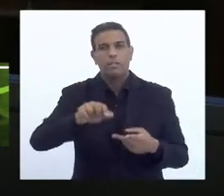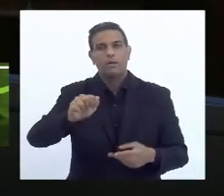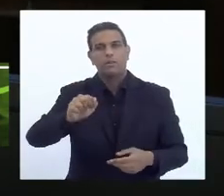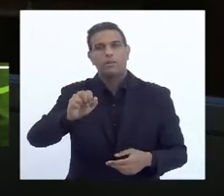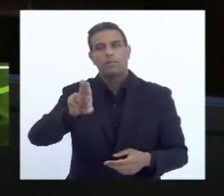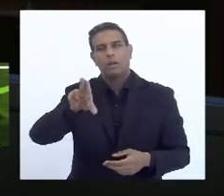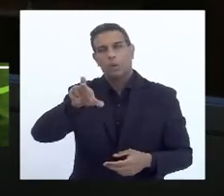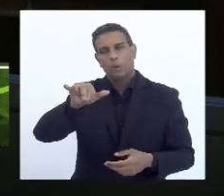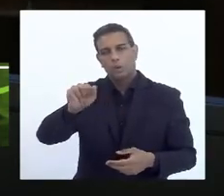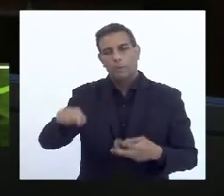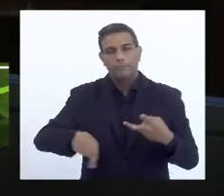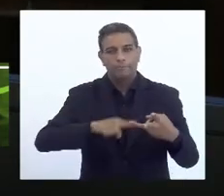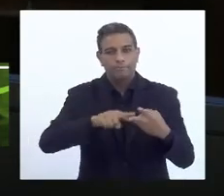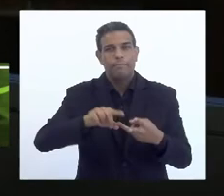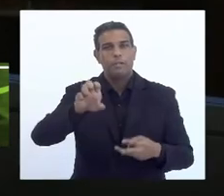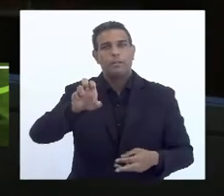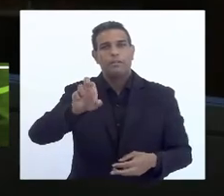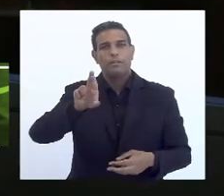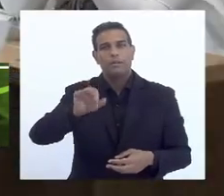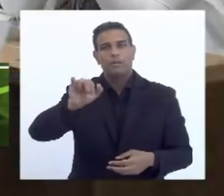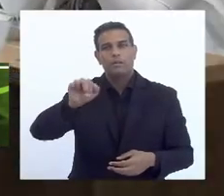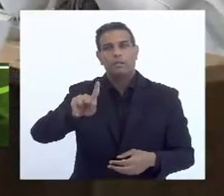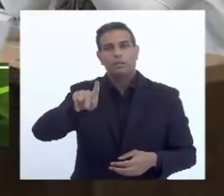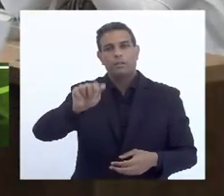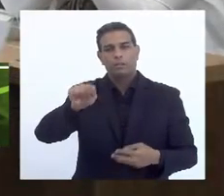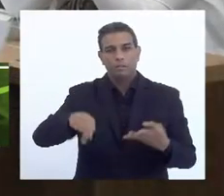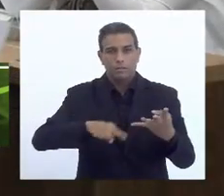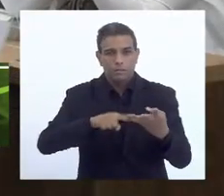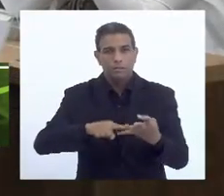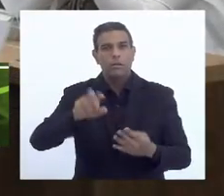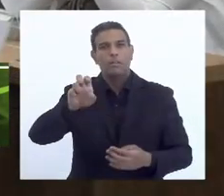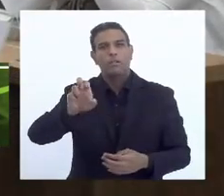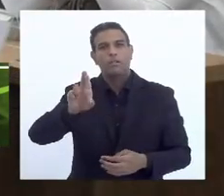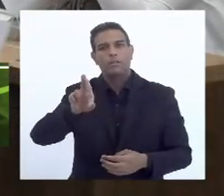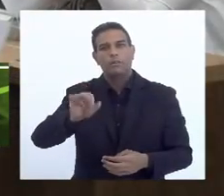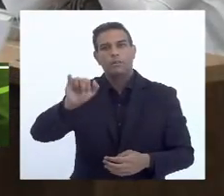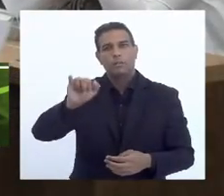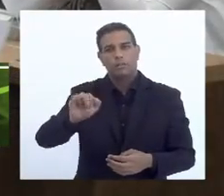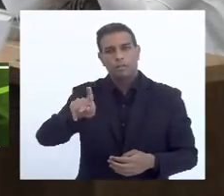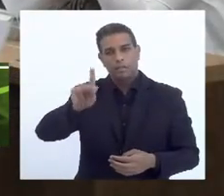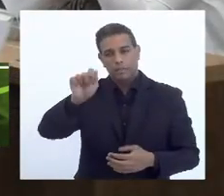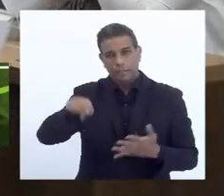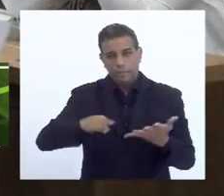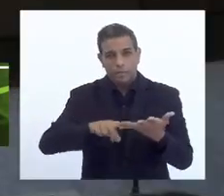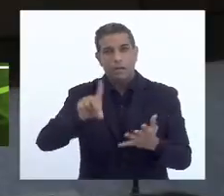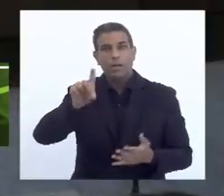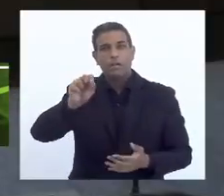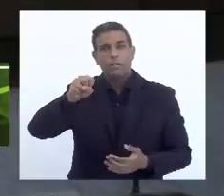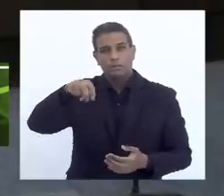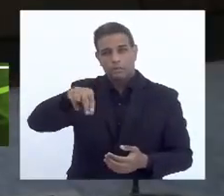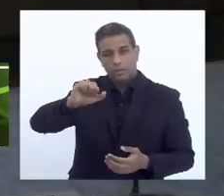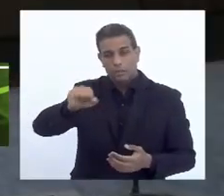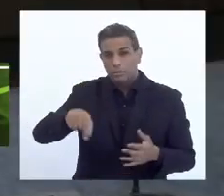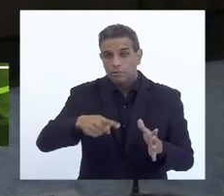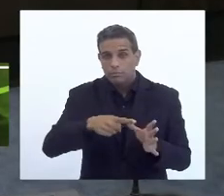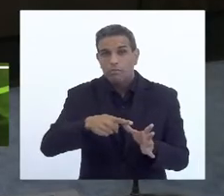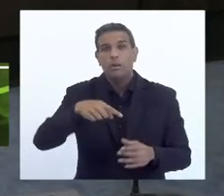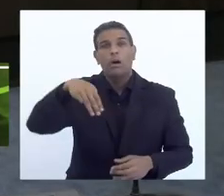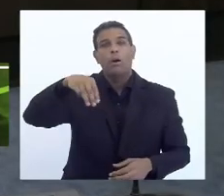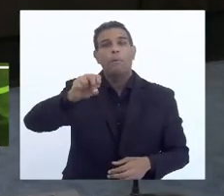Carolina, Érica Malunguinho, Érica Hilton, Dani Monteiro, Mônica